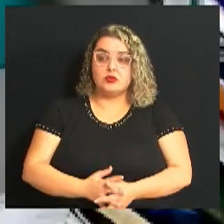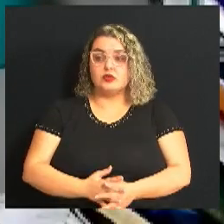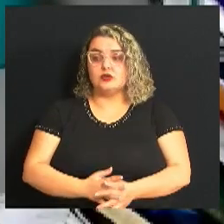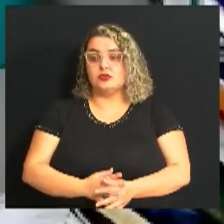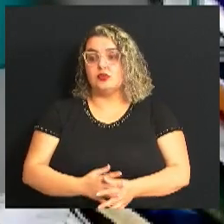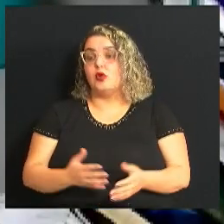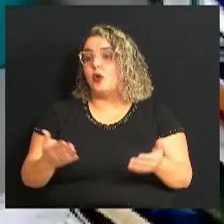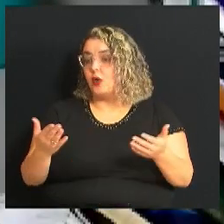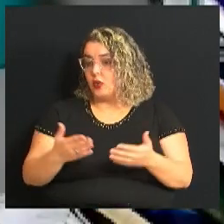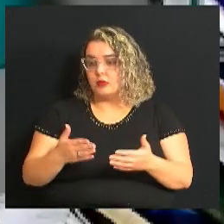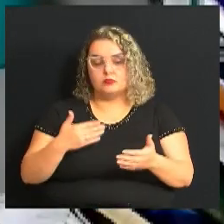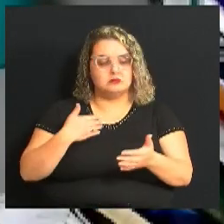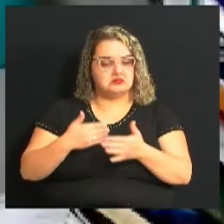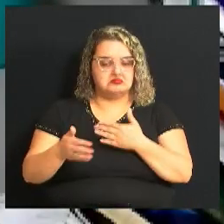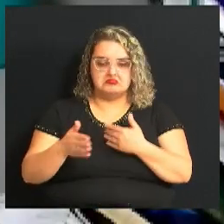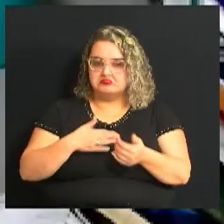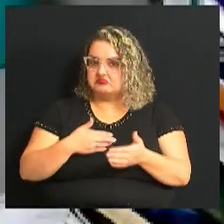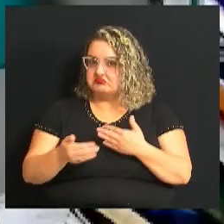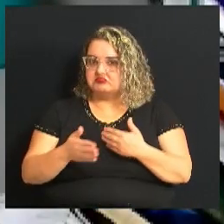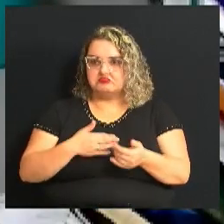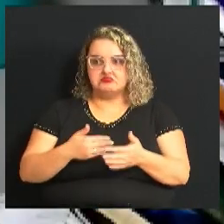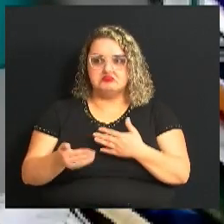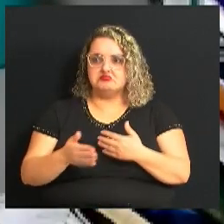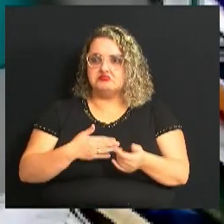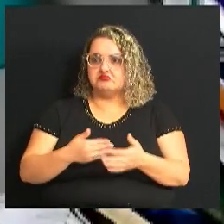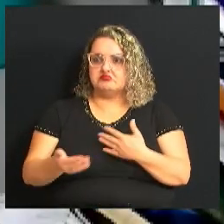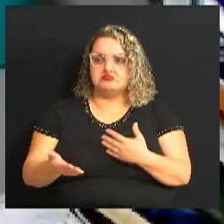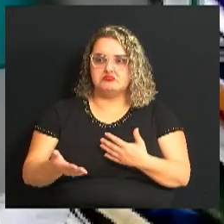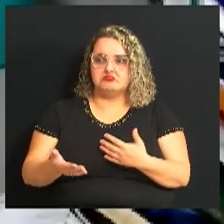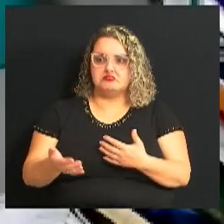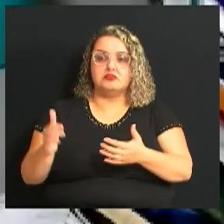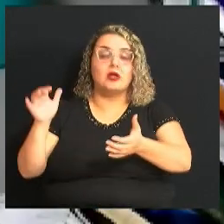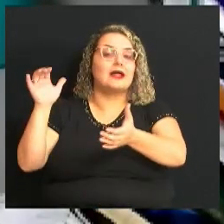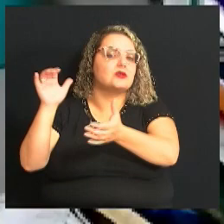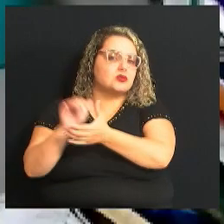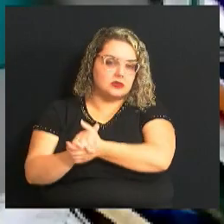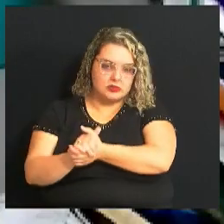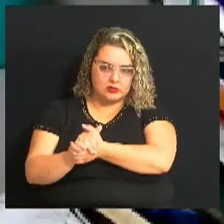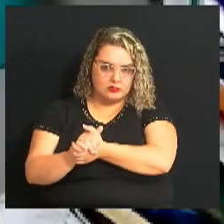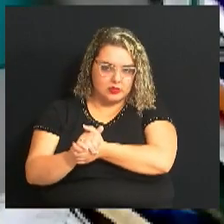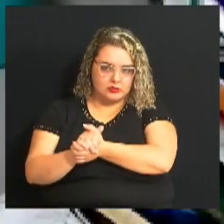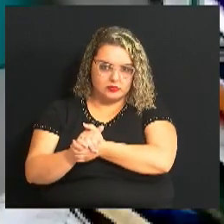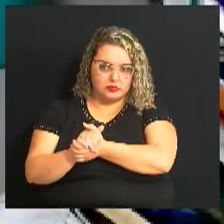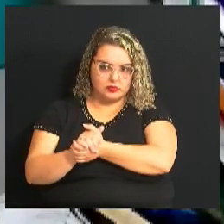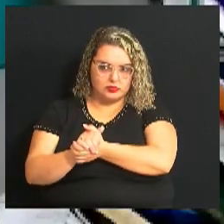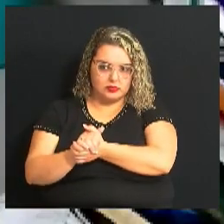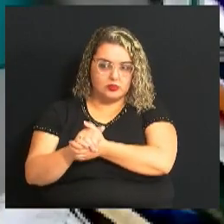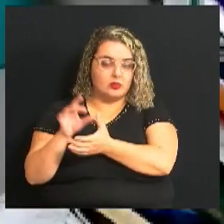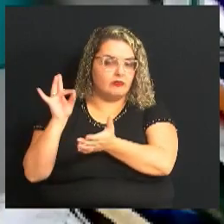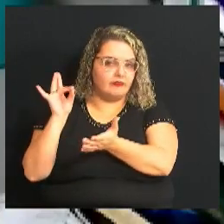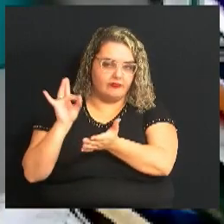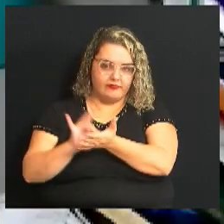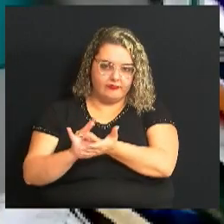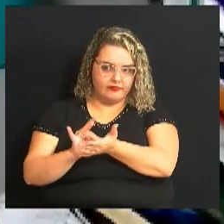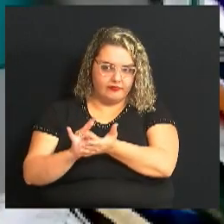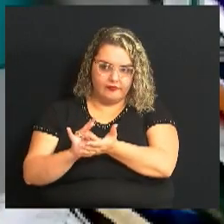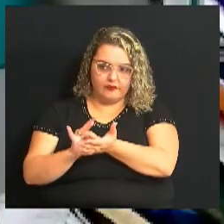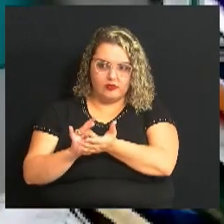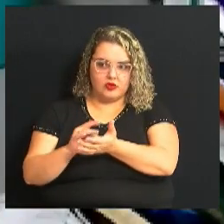dia, independentemente do matrimônio, do casamento realizado da